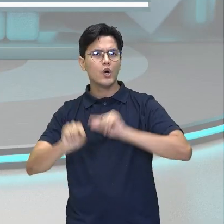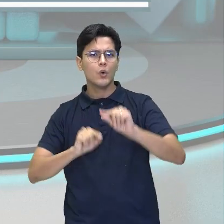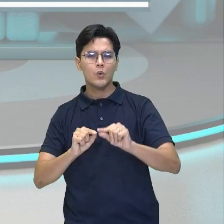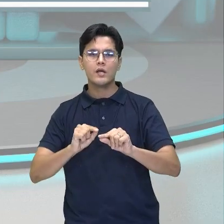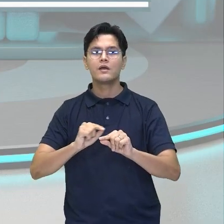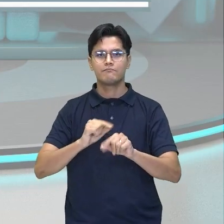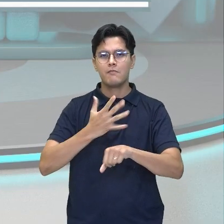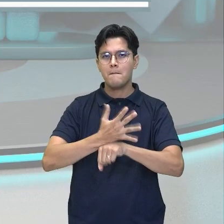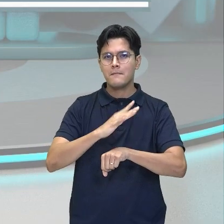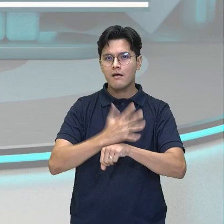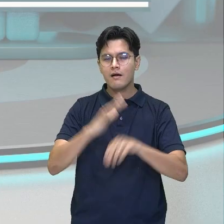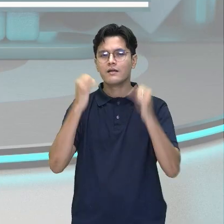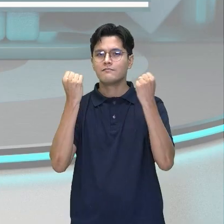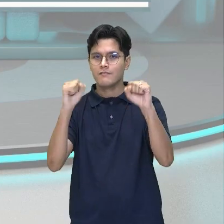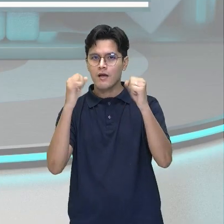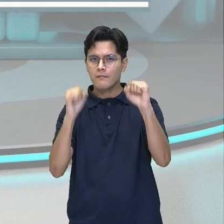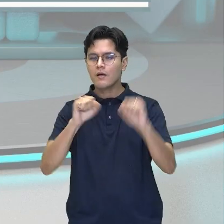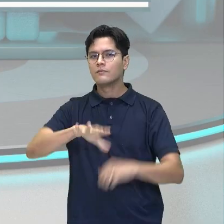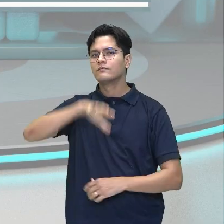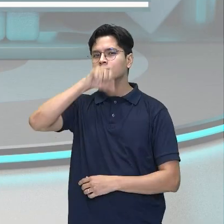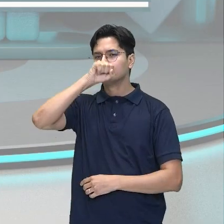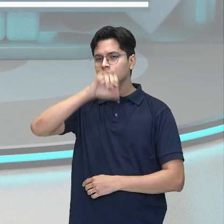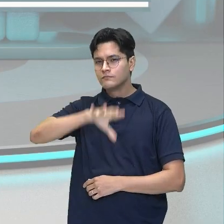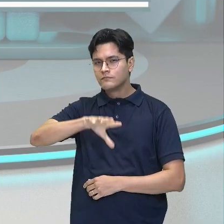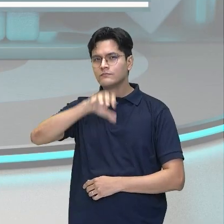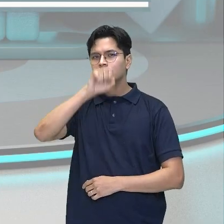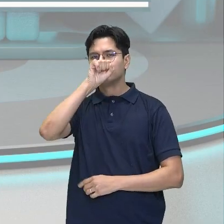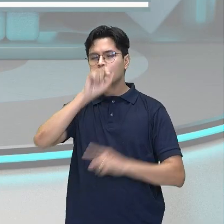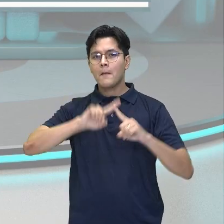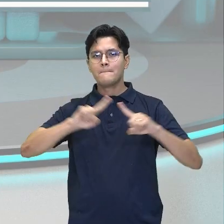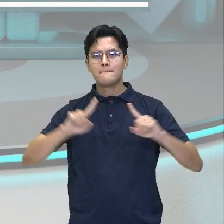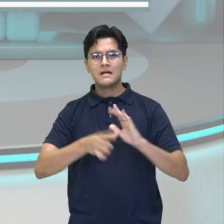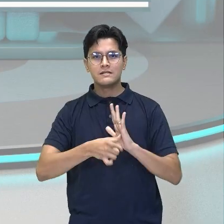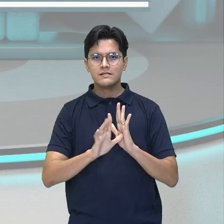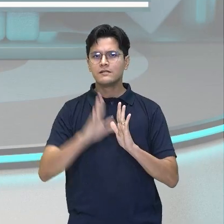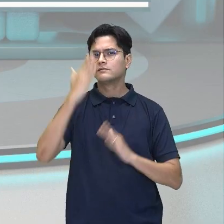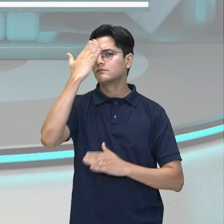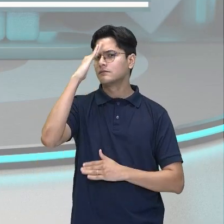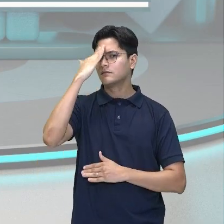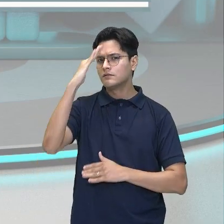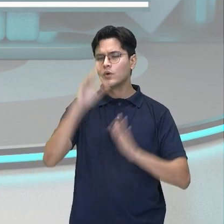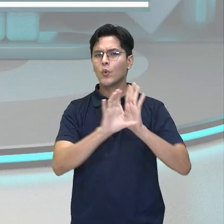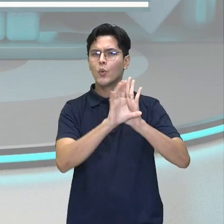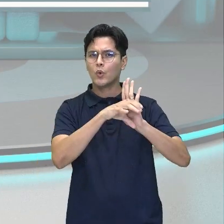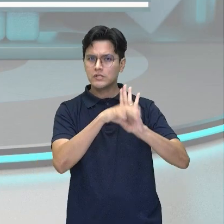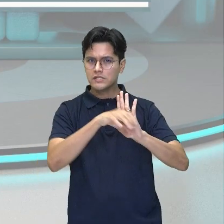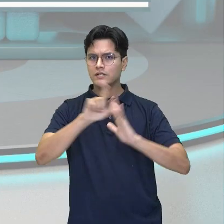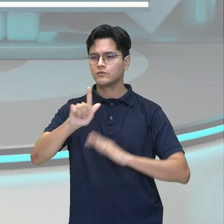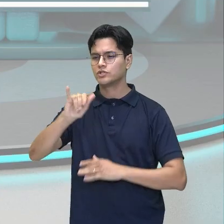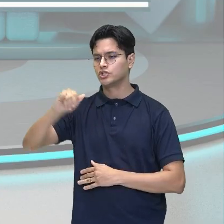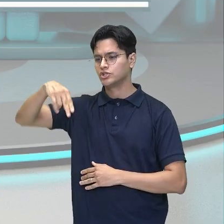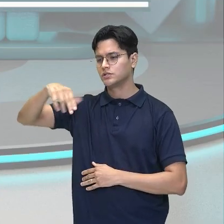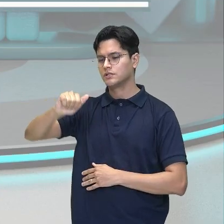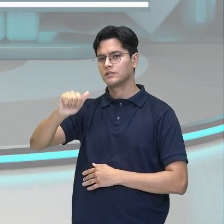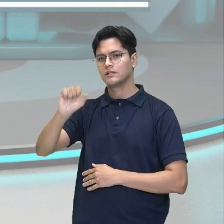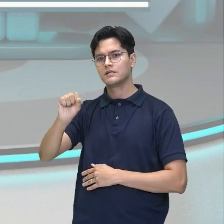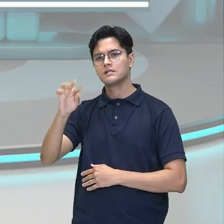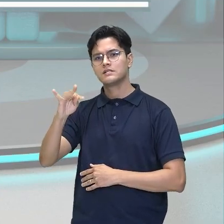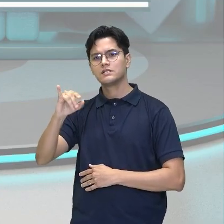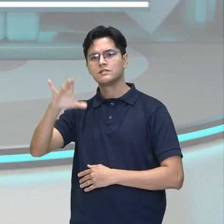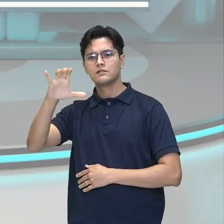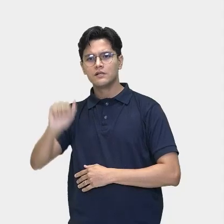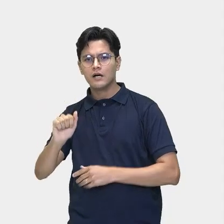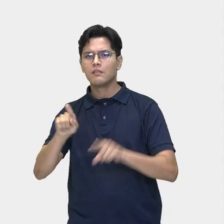aqui o conceito, de onde veio a ginástica, o que significa esse termo. Vamos então ler aqui na cartela que